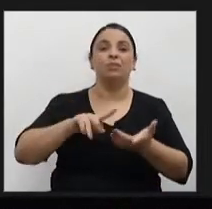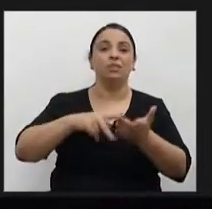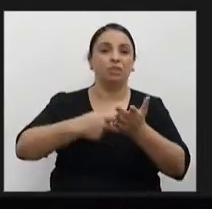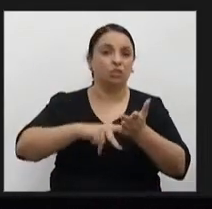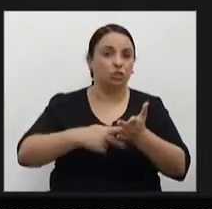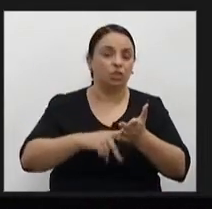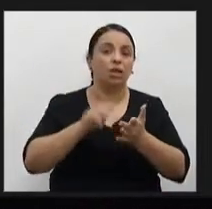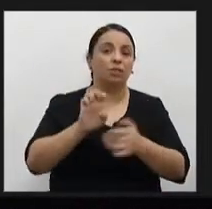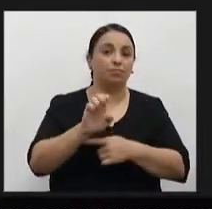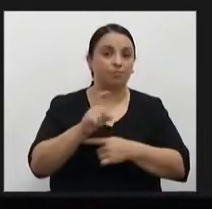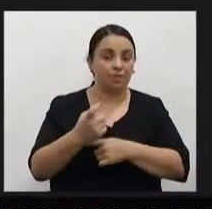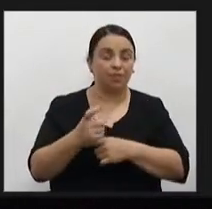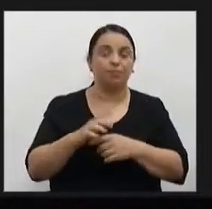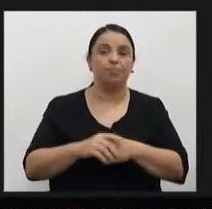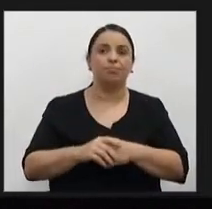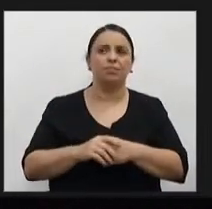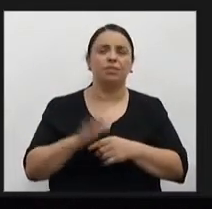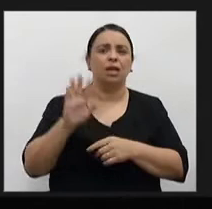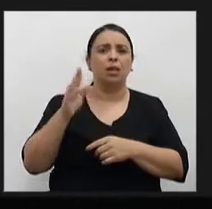atrás e